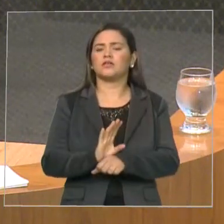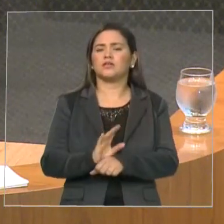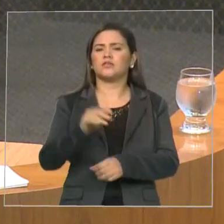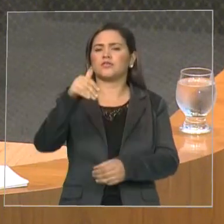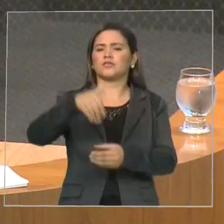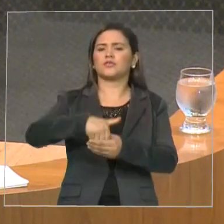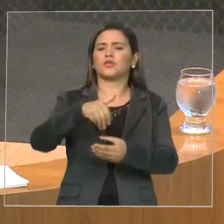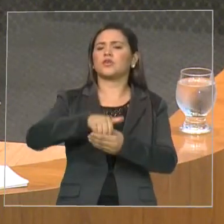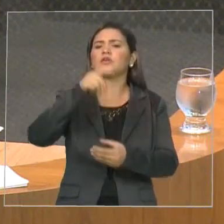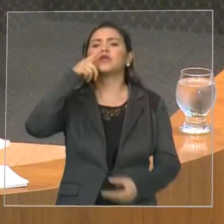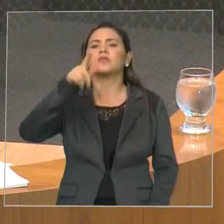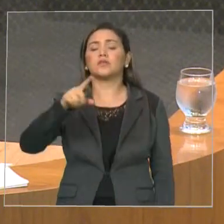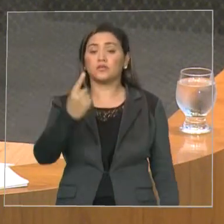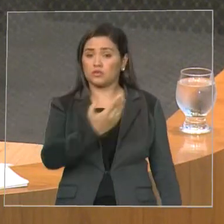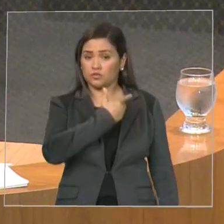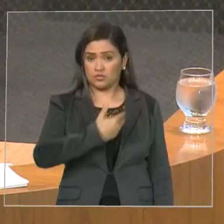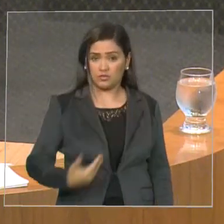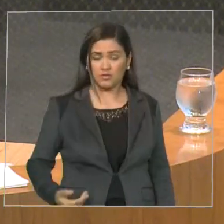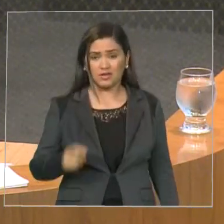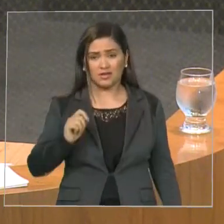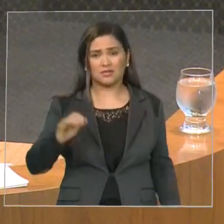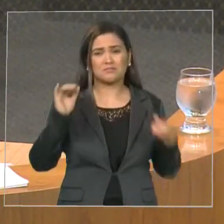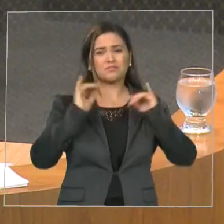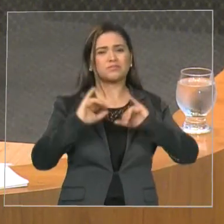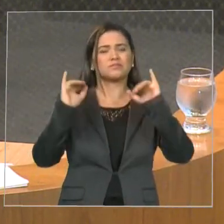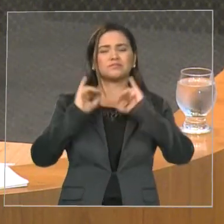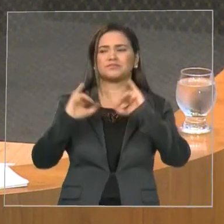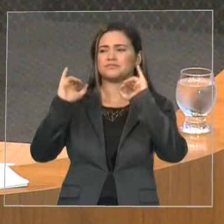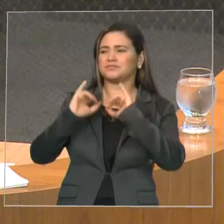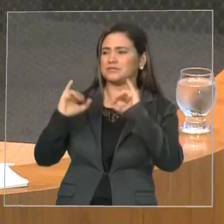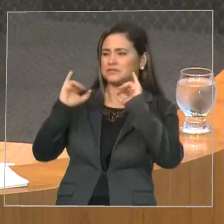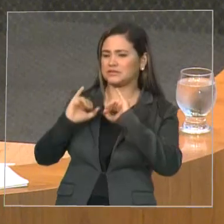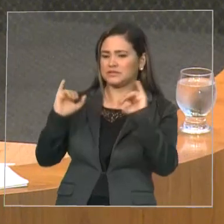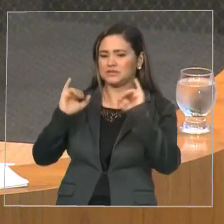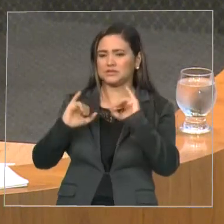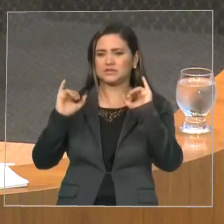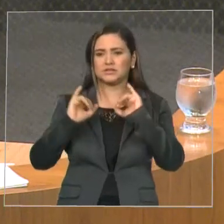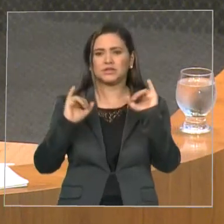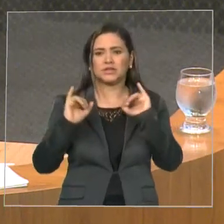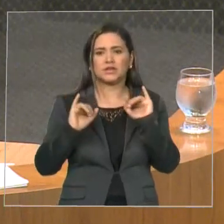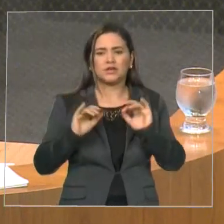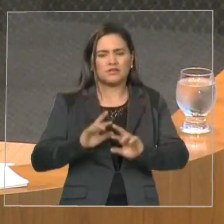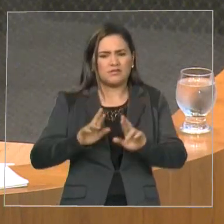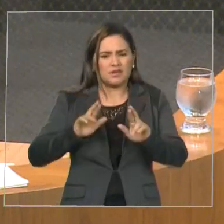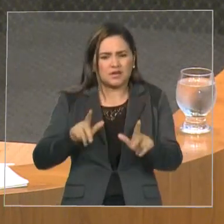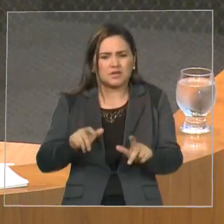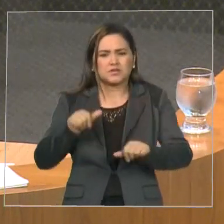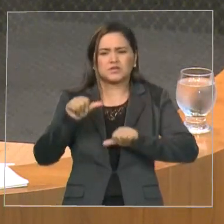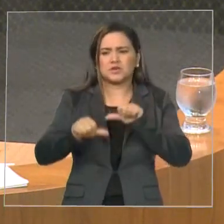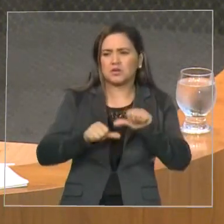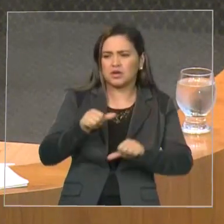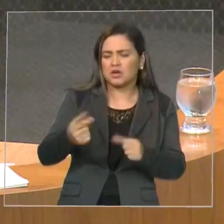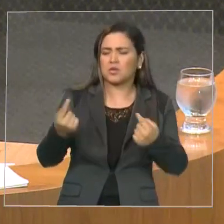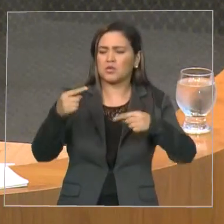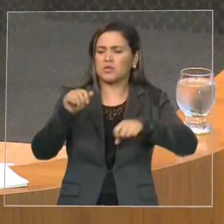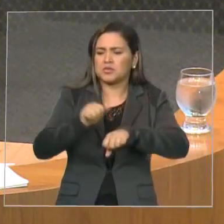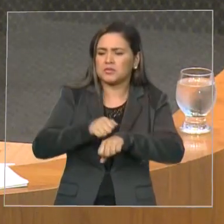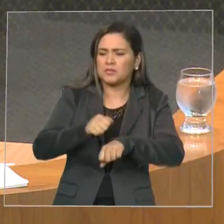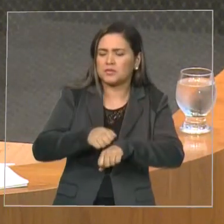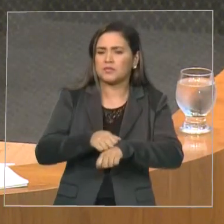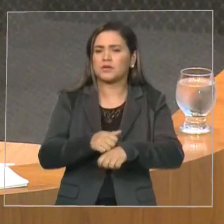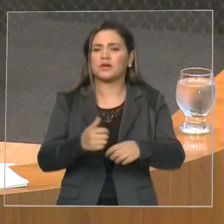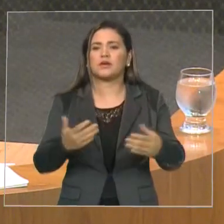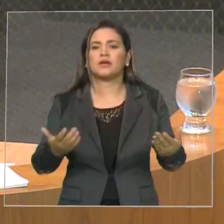governador que o que ele pregou, deputada Graça, o que ele mais pregou foi o combate à pobreza.